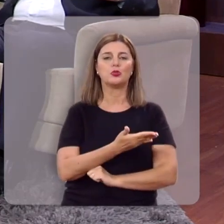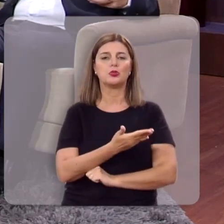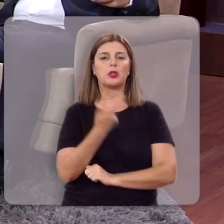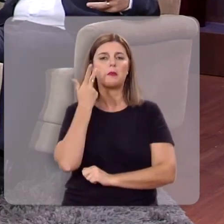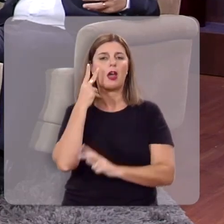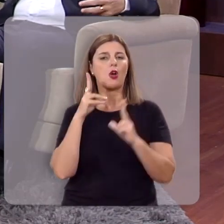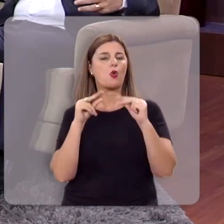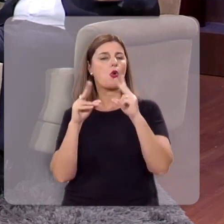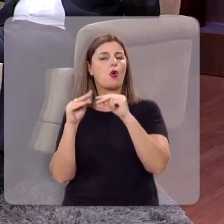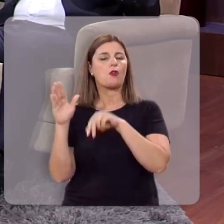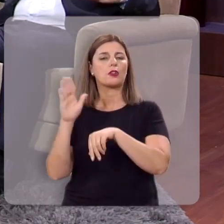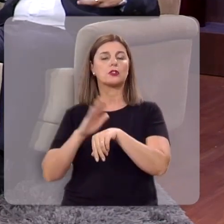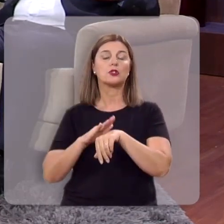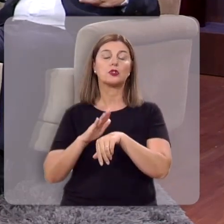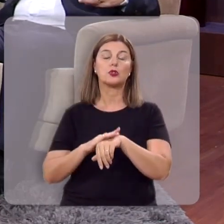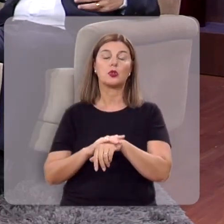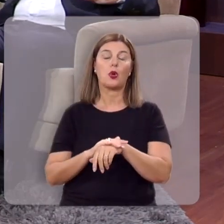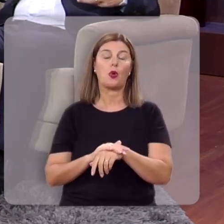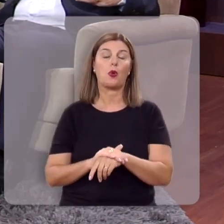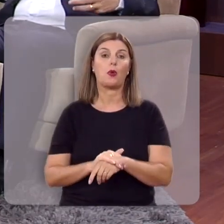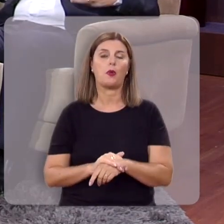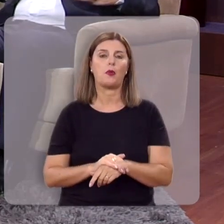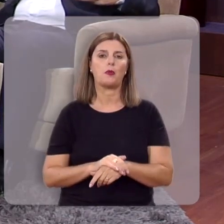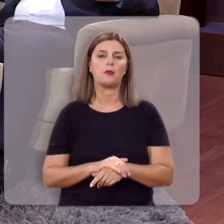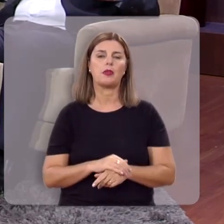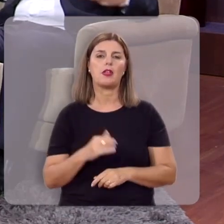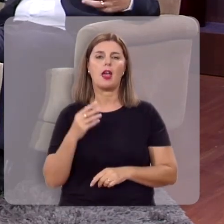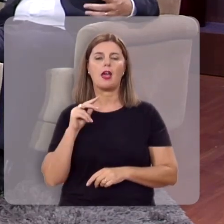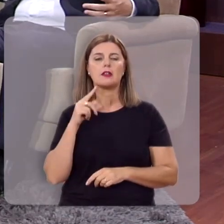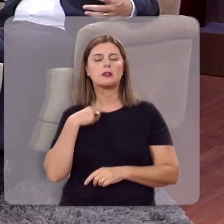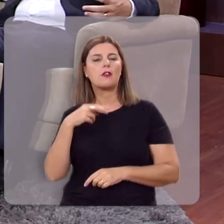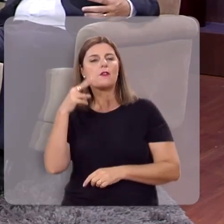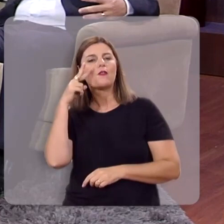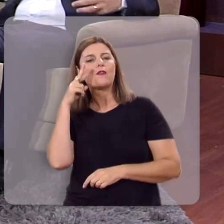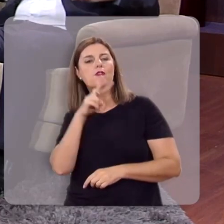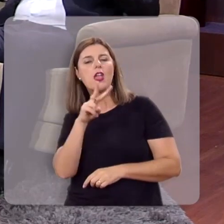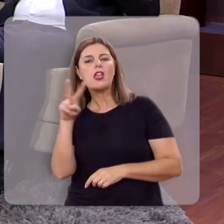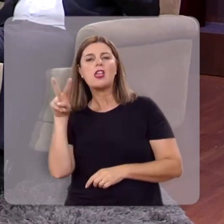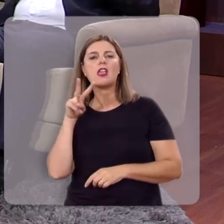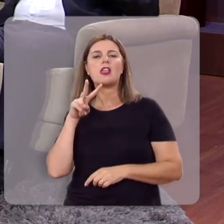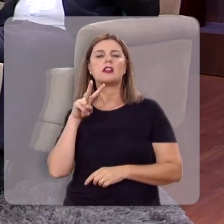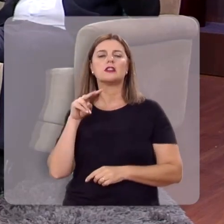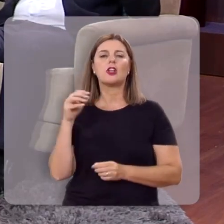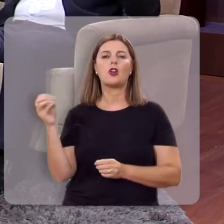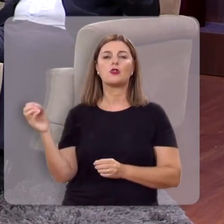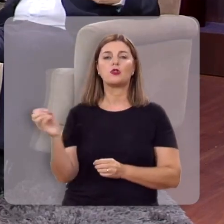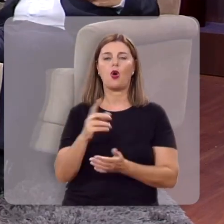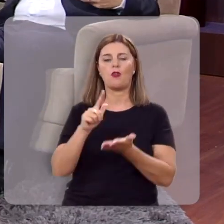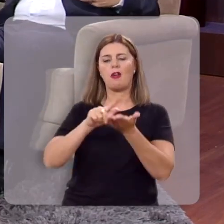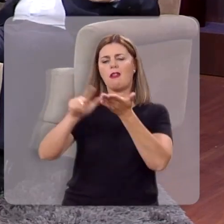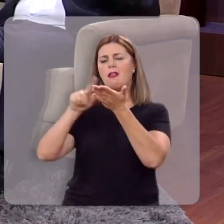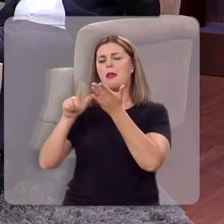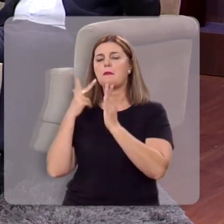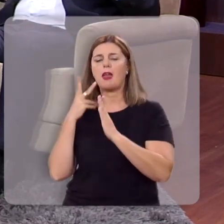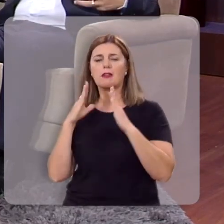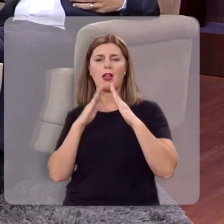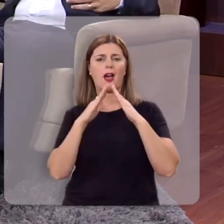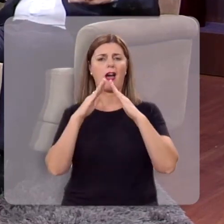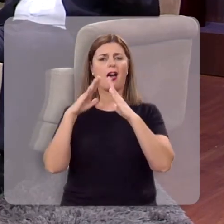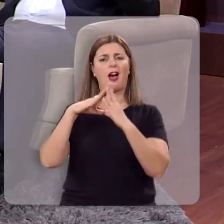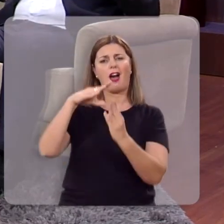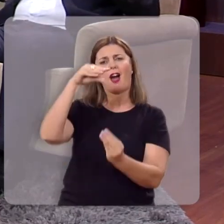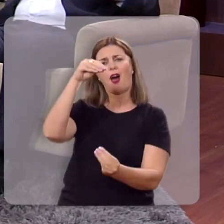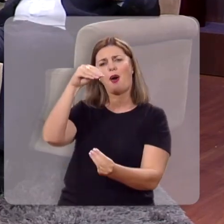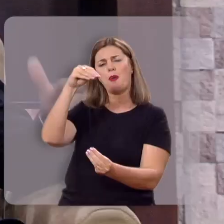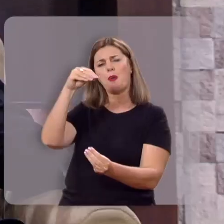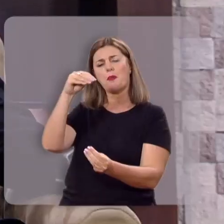para conversarmos exatamente nessa perspectiva, né, de uma faxina para a alma, um novo